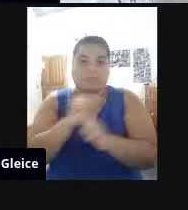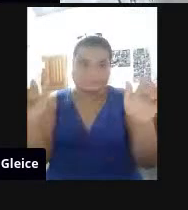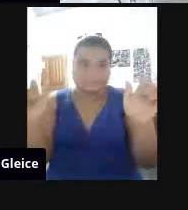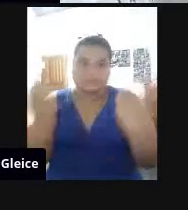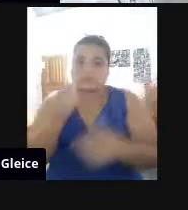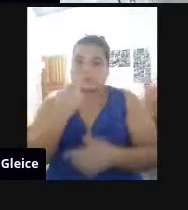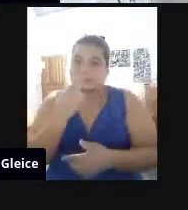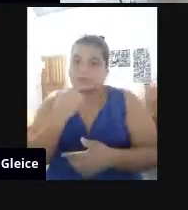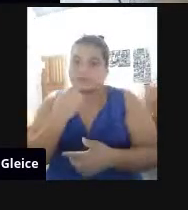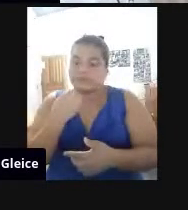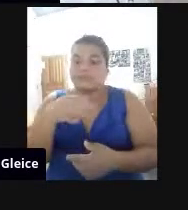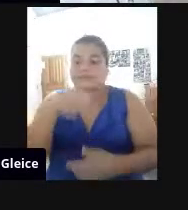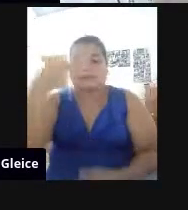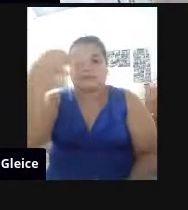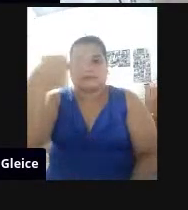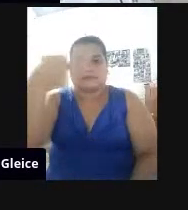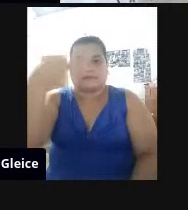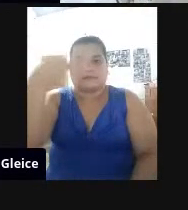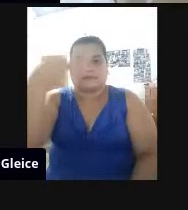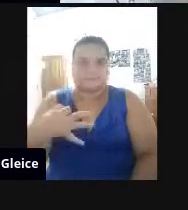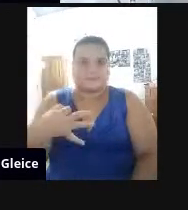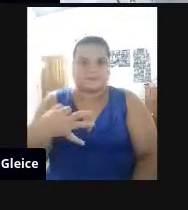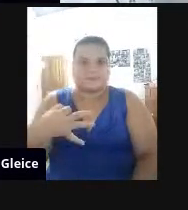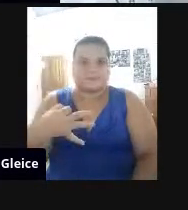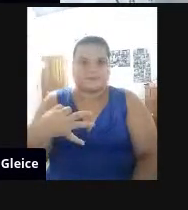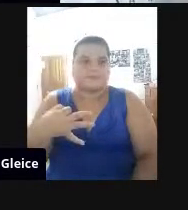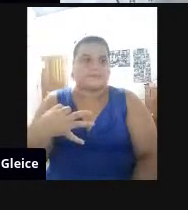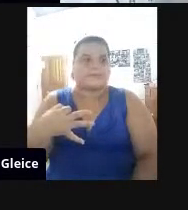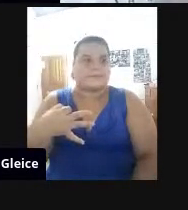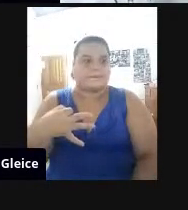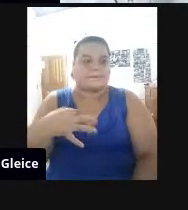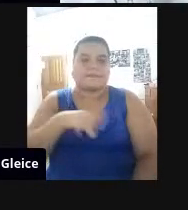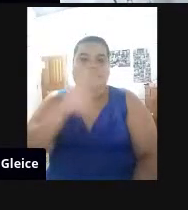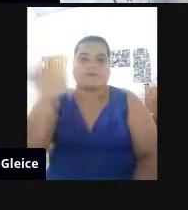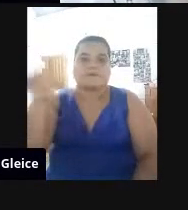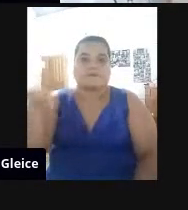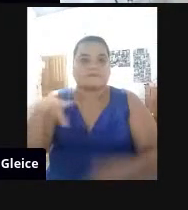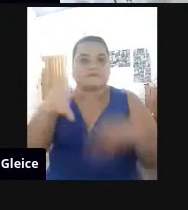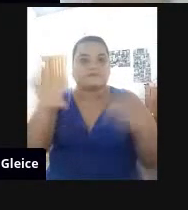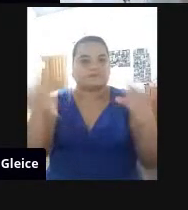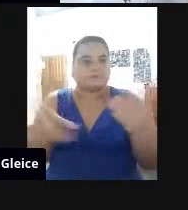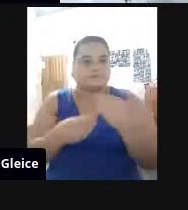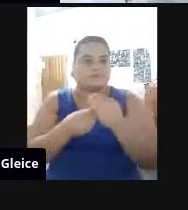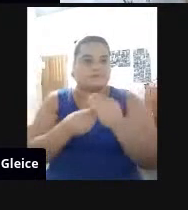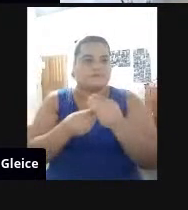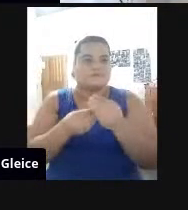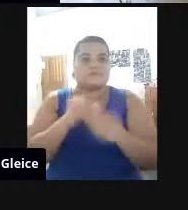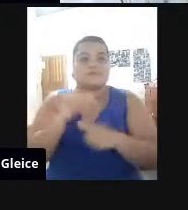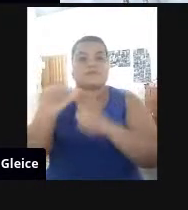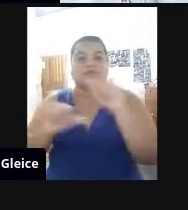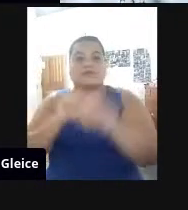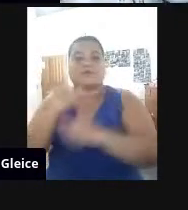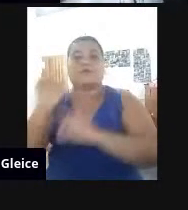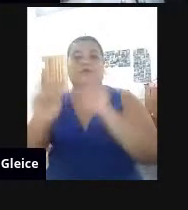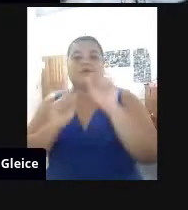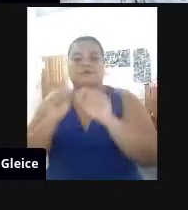nessa recuperação da mucosa. Reinocular, que é quando a gente começa a introduzir aí, depois de uma alimentação limpa, depois de